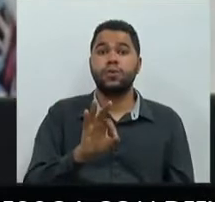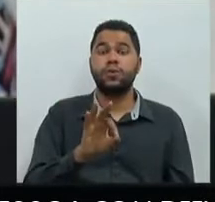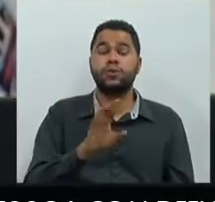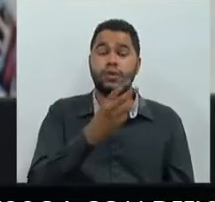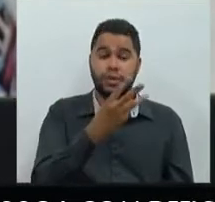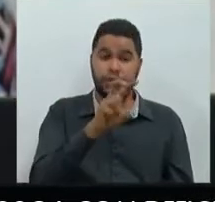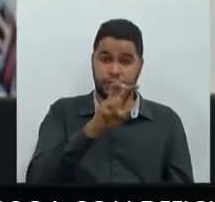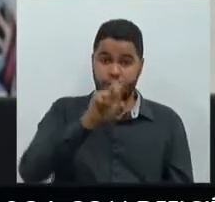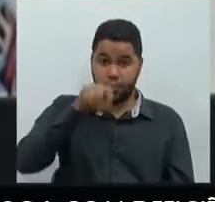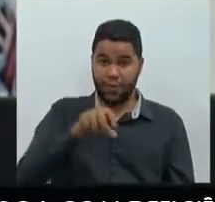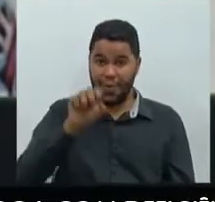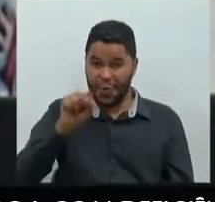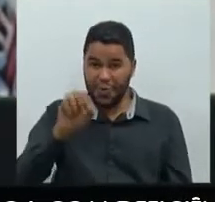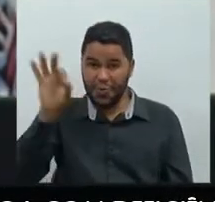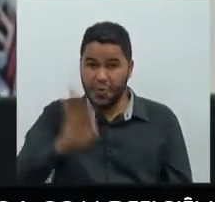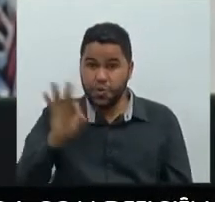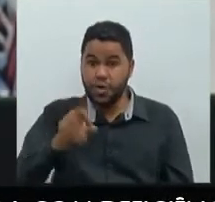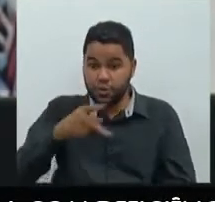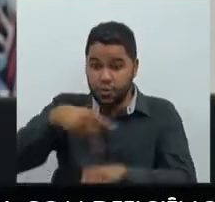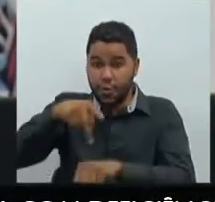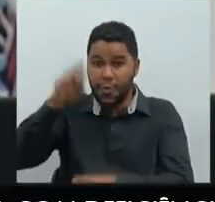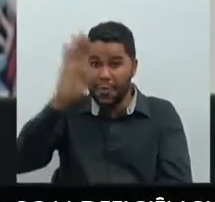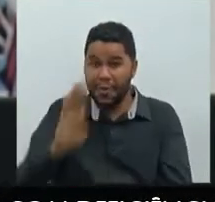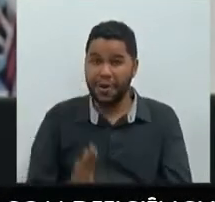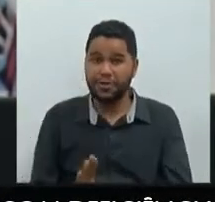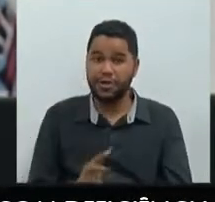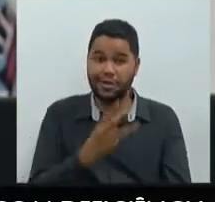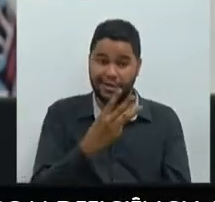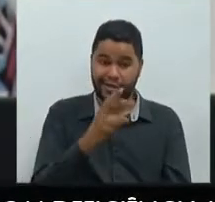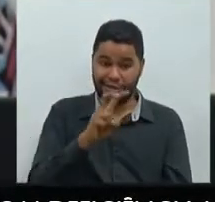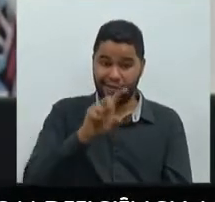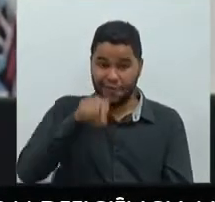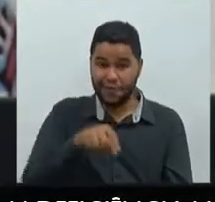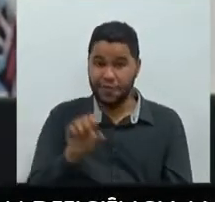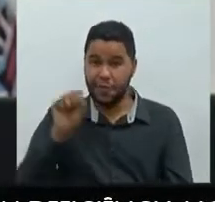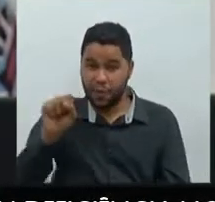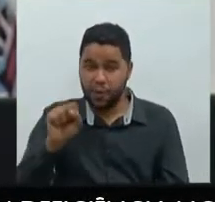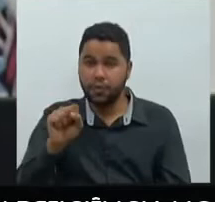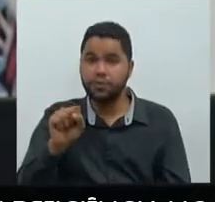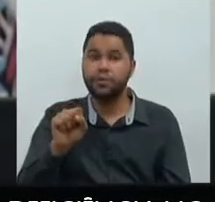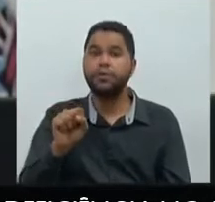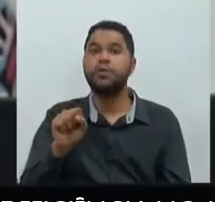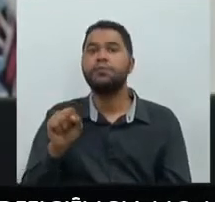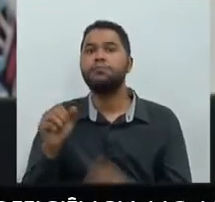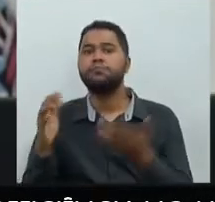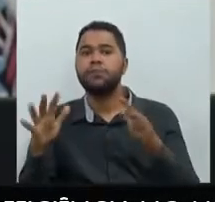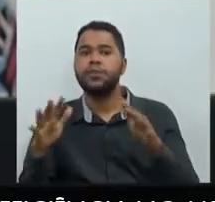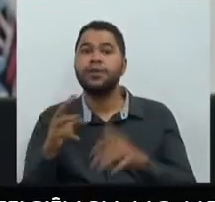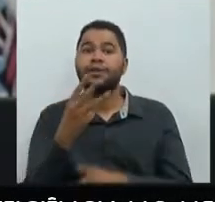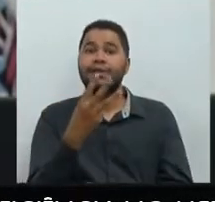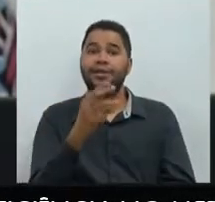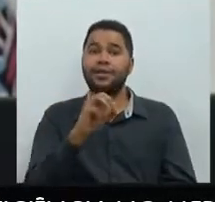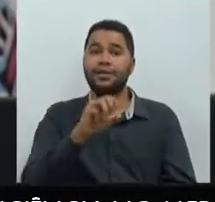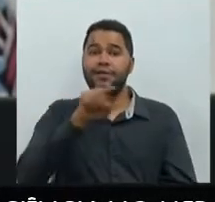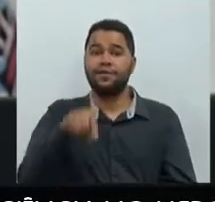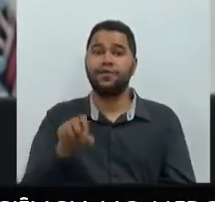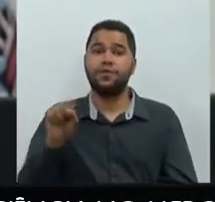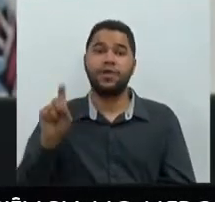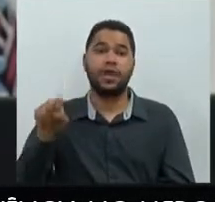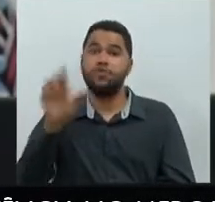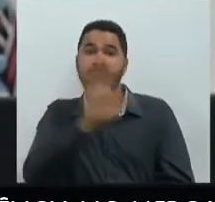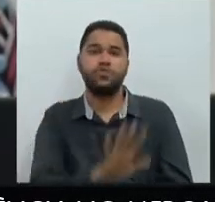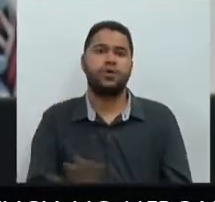35,8% do total no país. 35,8%, frente a 30,2% dos desligamentos no mercado de trabalho